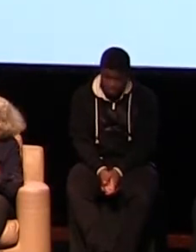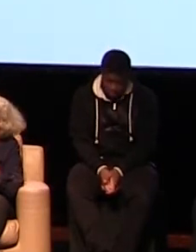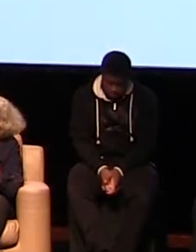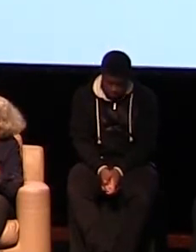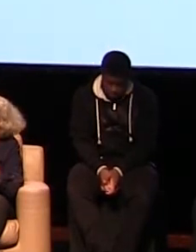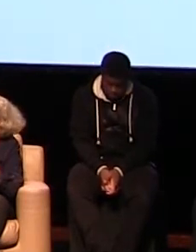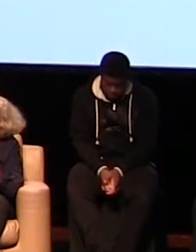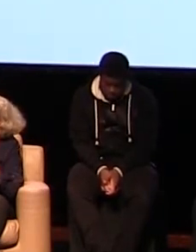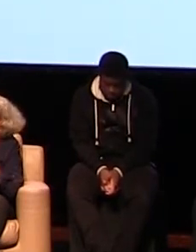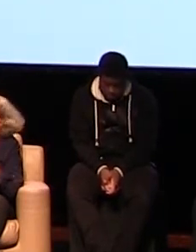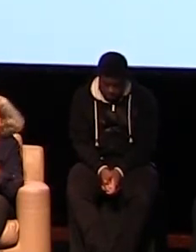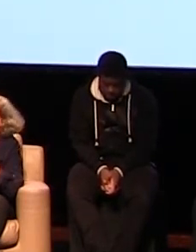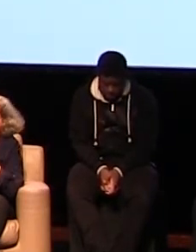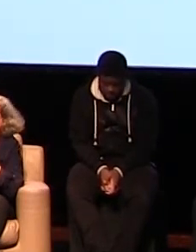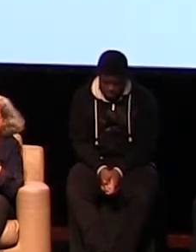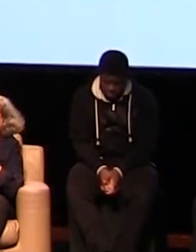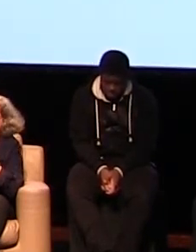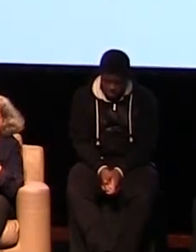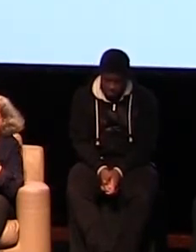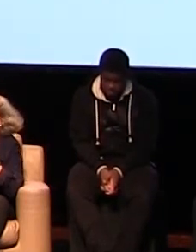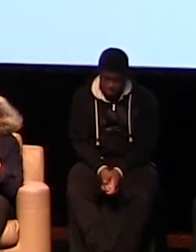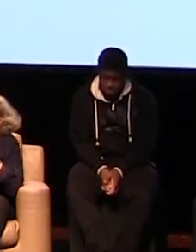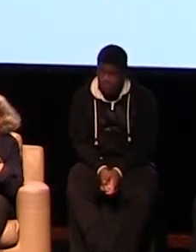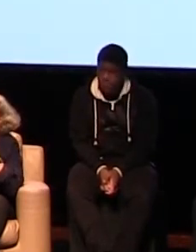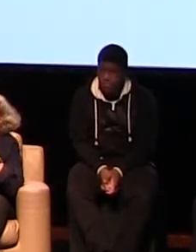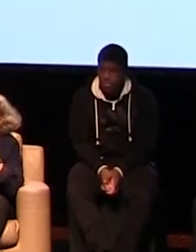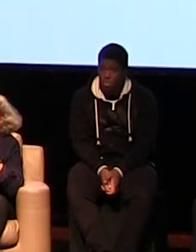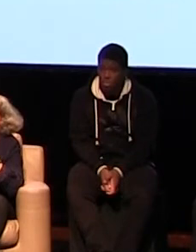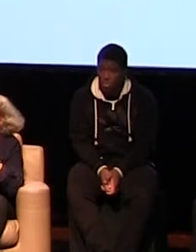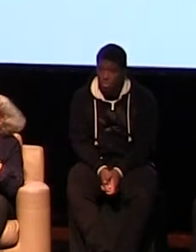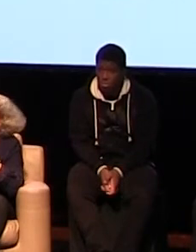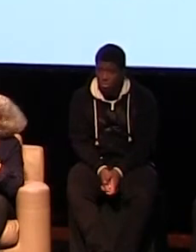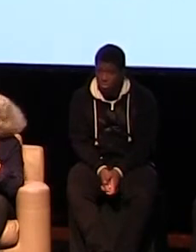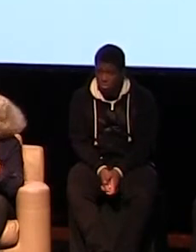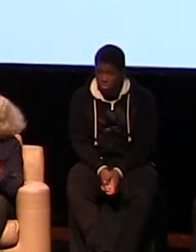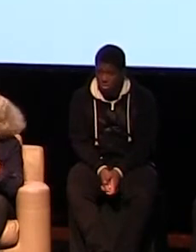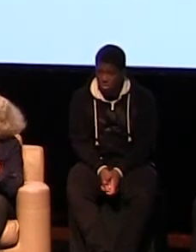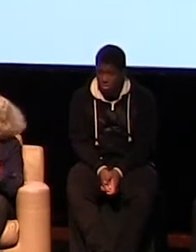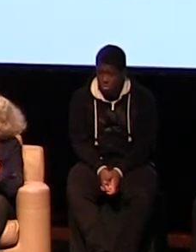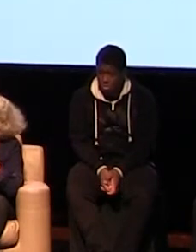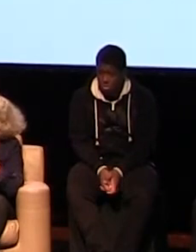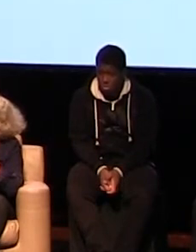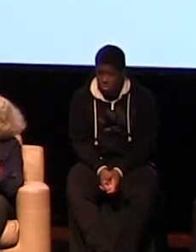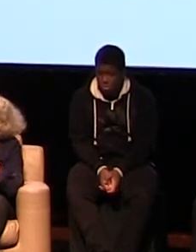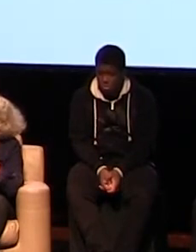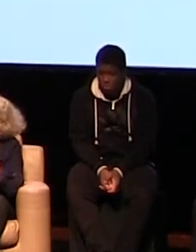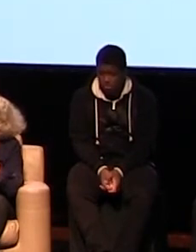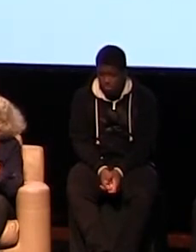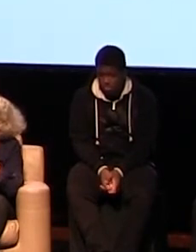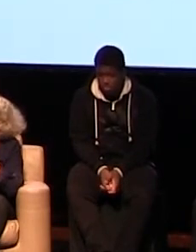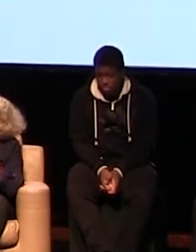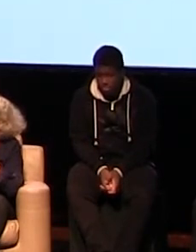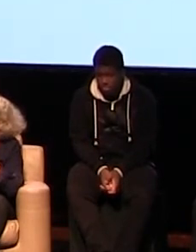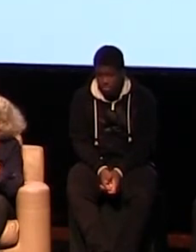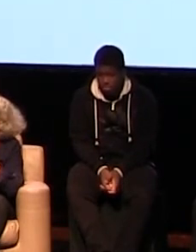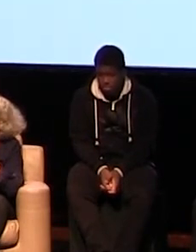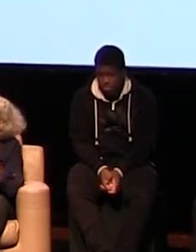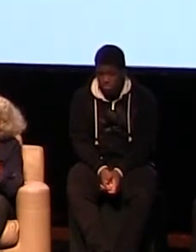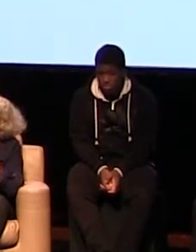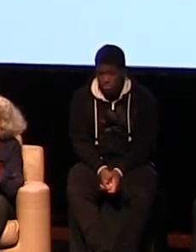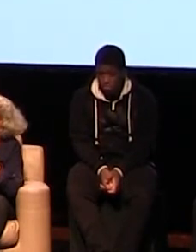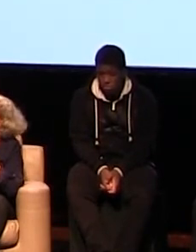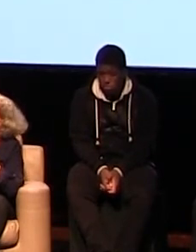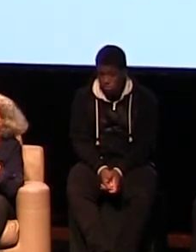das coisas sobre a escola justa, sempre há um certo frêmito, né, um certo estranhamento de